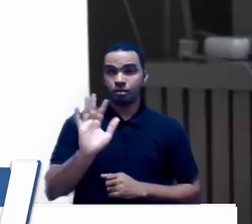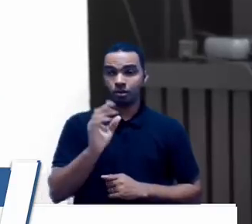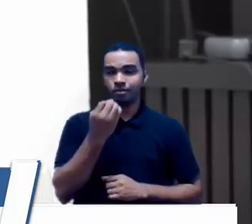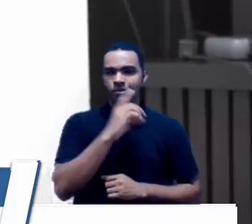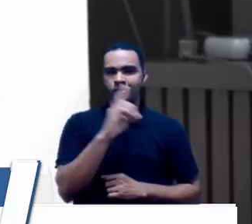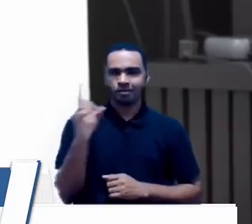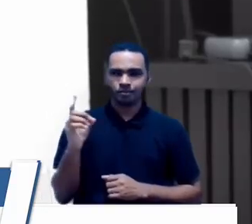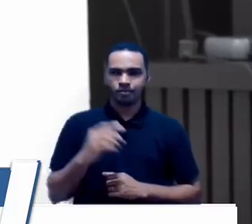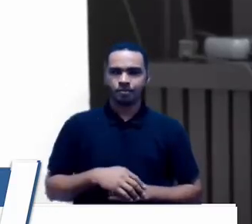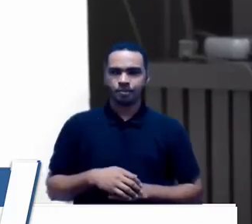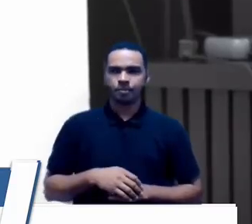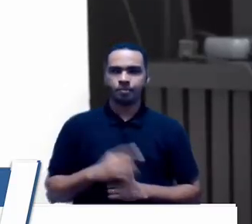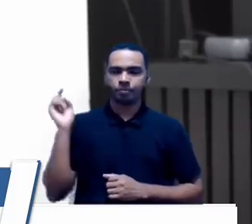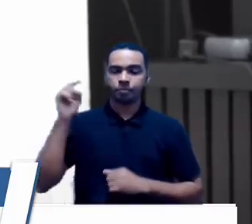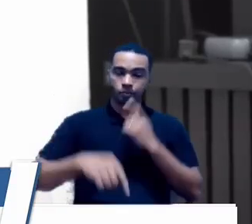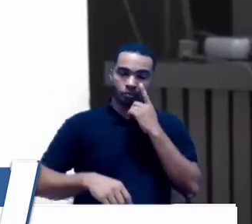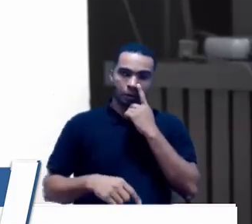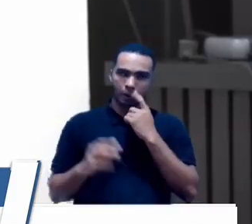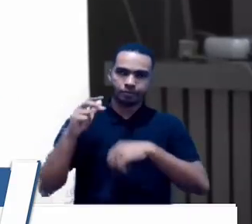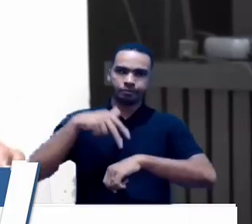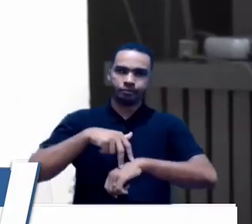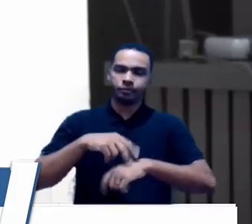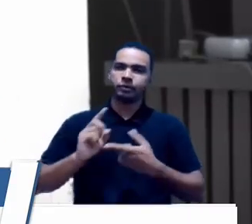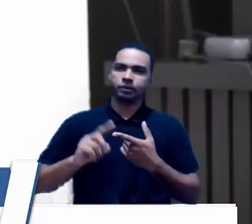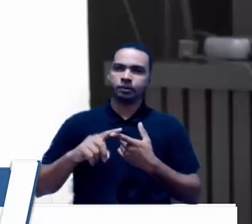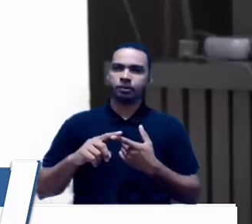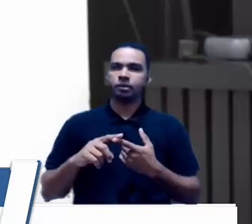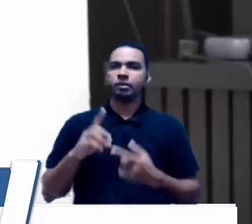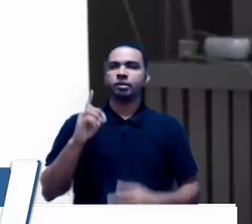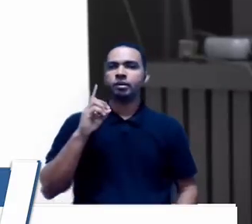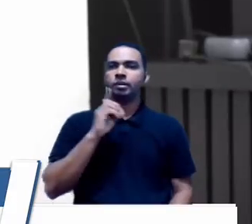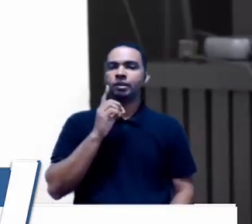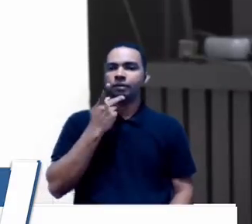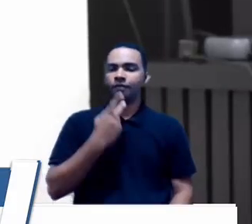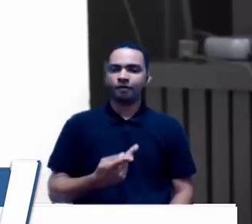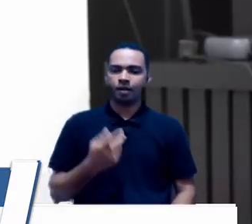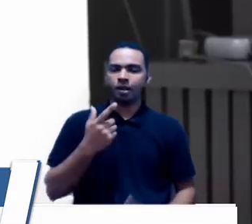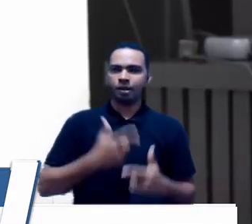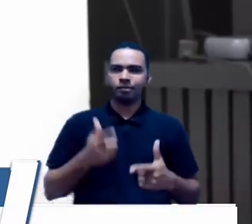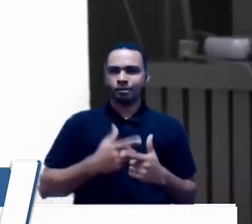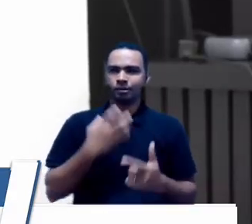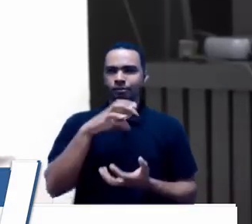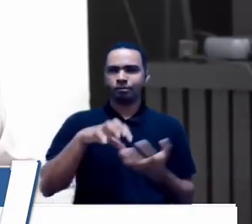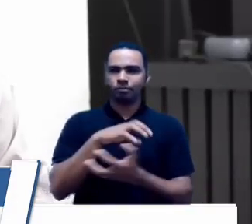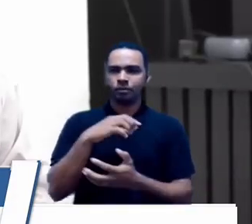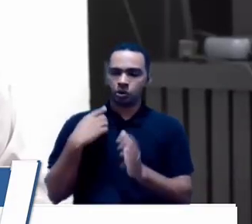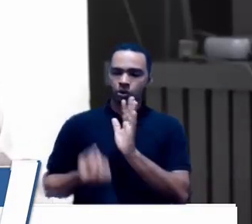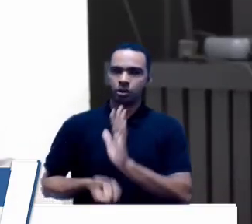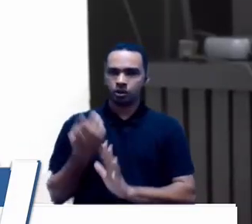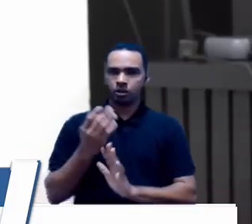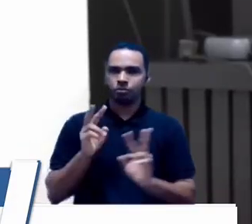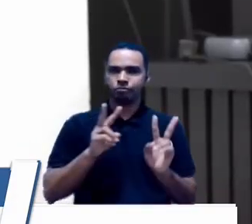Hoje eu venho na tribuna, inclusive, Daniel, para falar de um problema grave que nós estamos elaborando um projeto também a respeito de